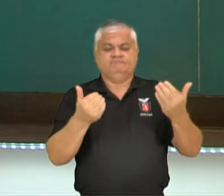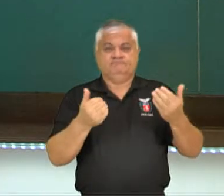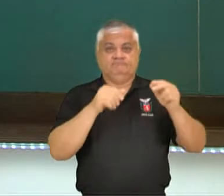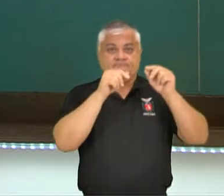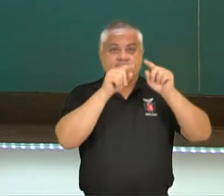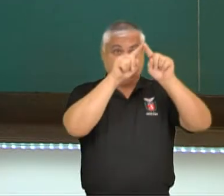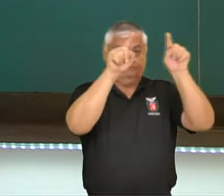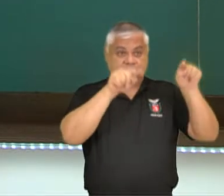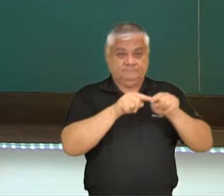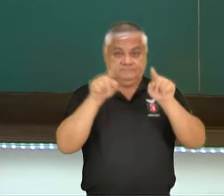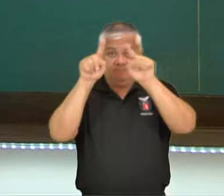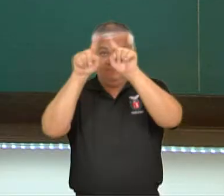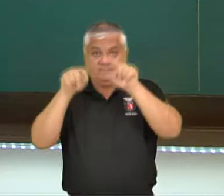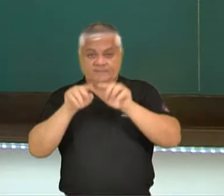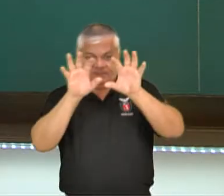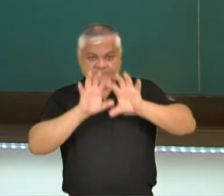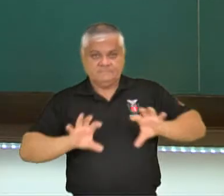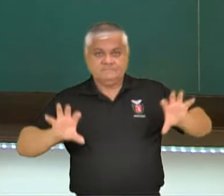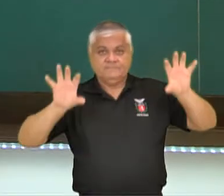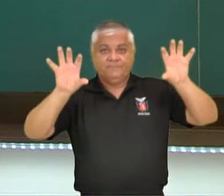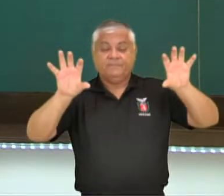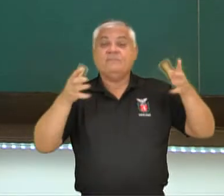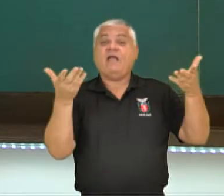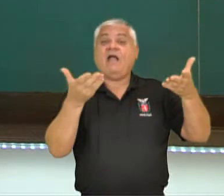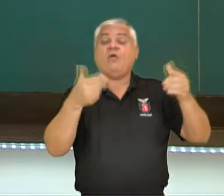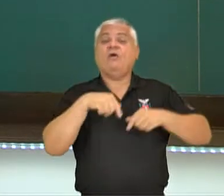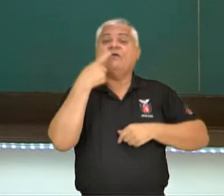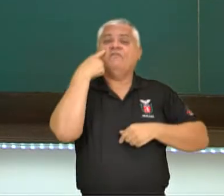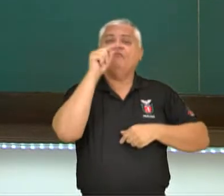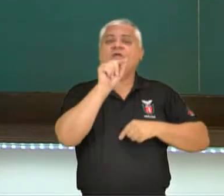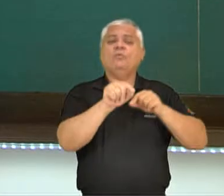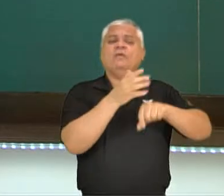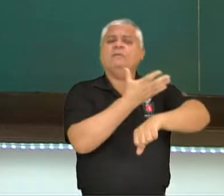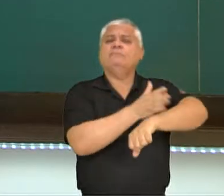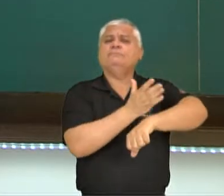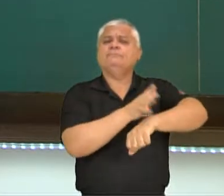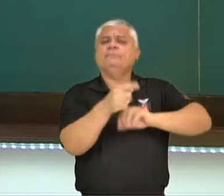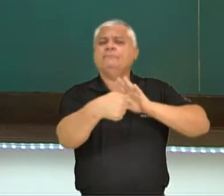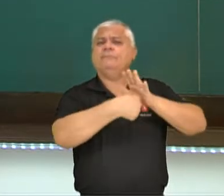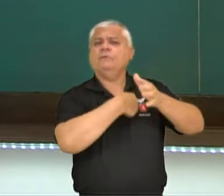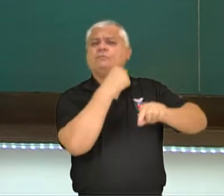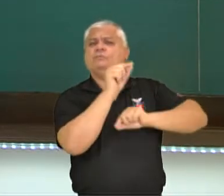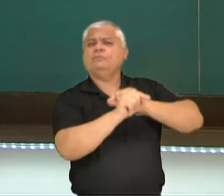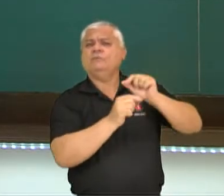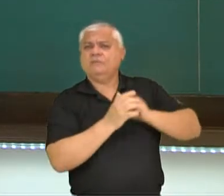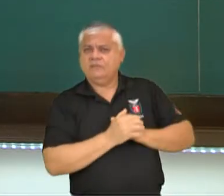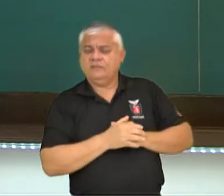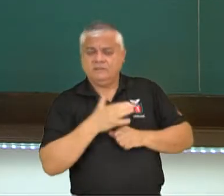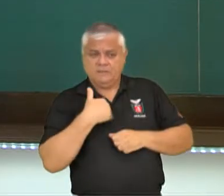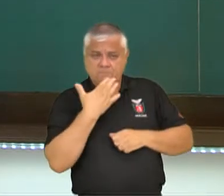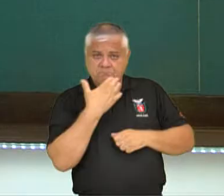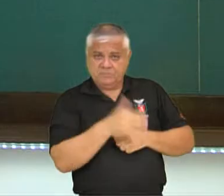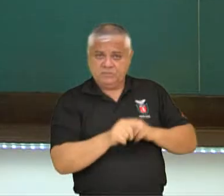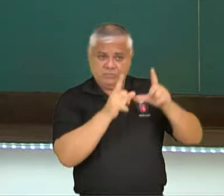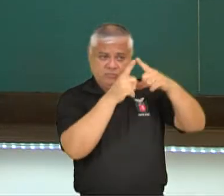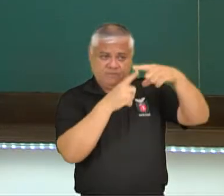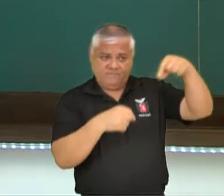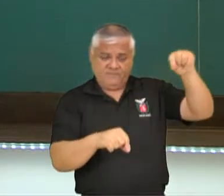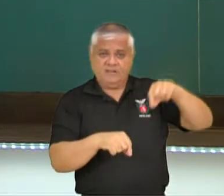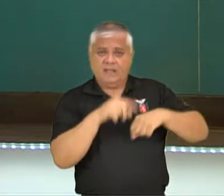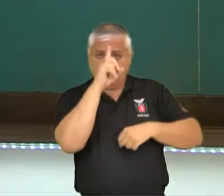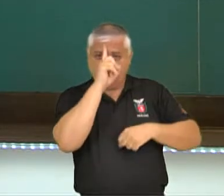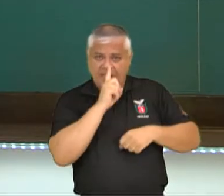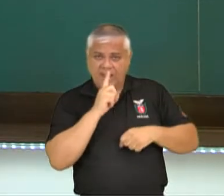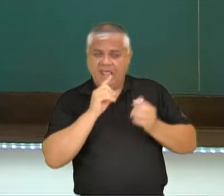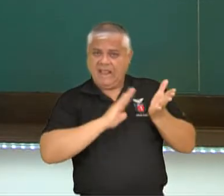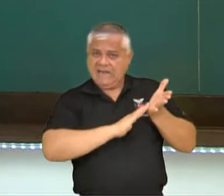aqui. Eu vou agora buscar o que o exercício está perguntando. Se ele está pedindo ervilha amarela e lisa, eu